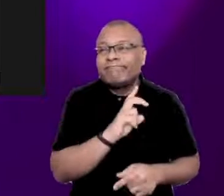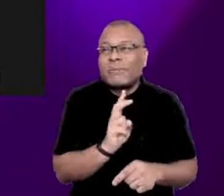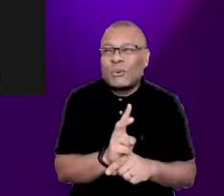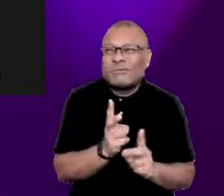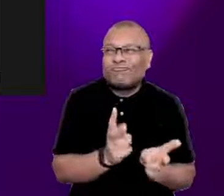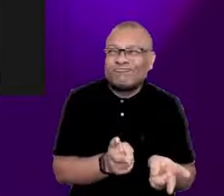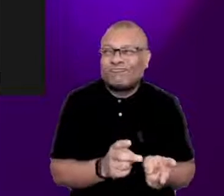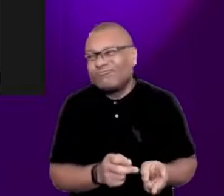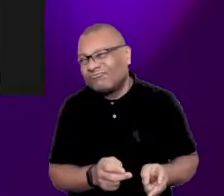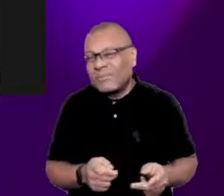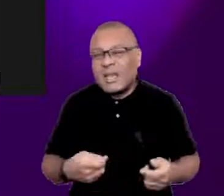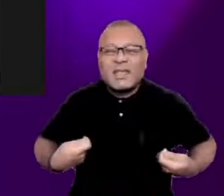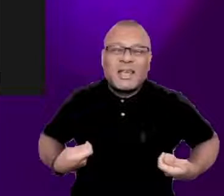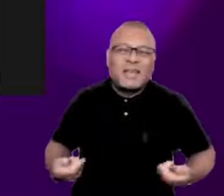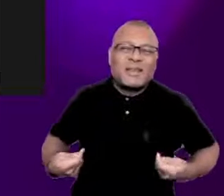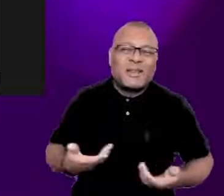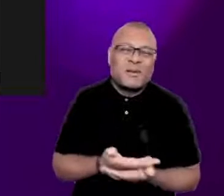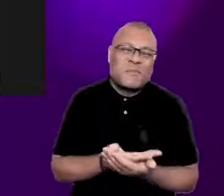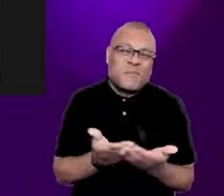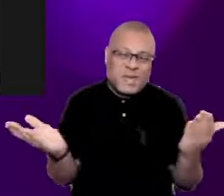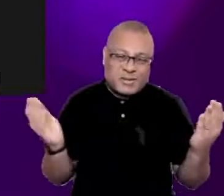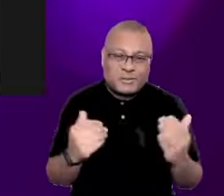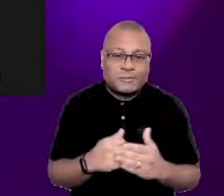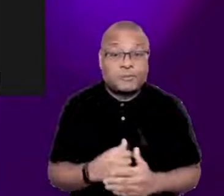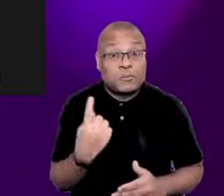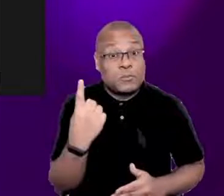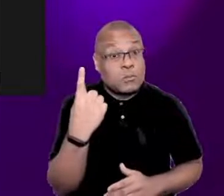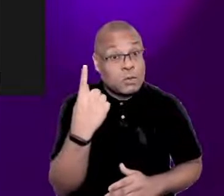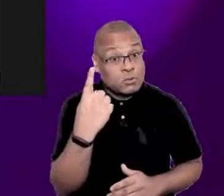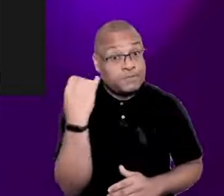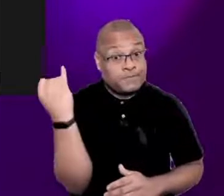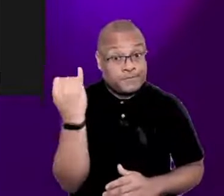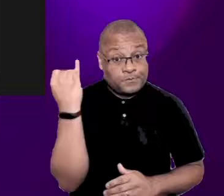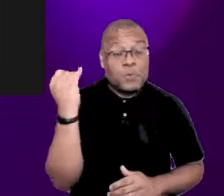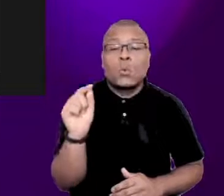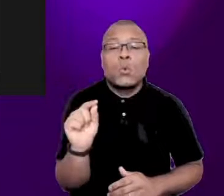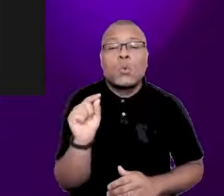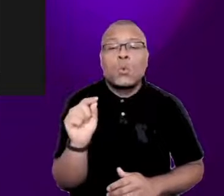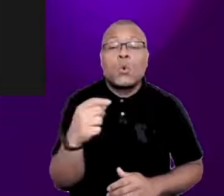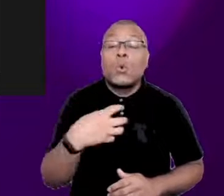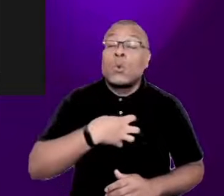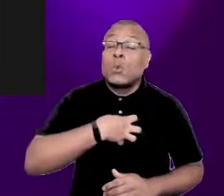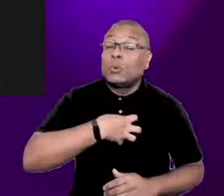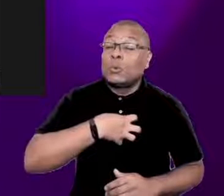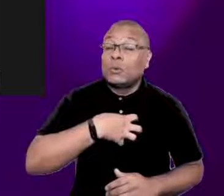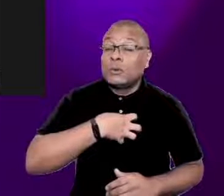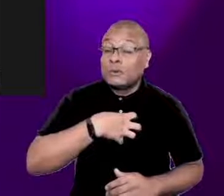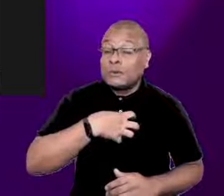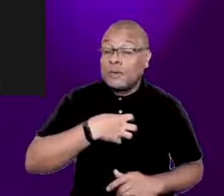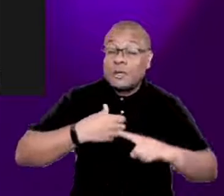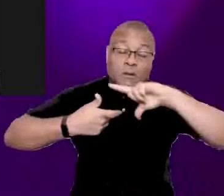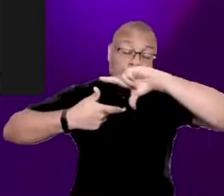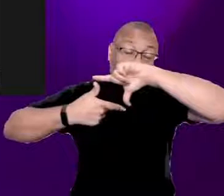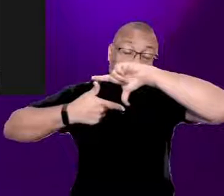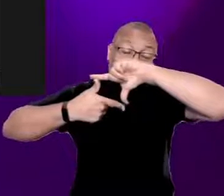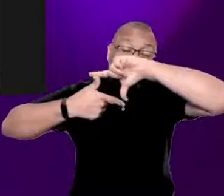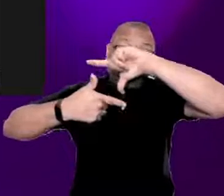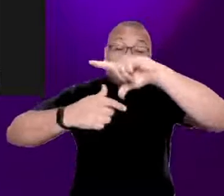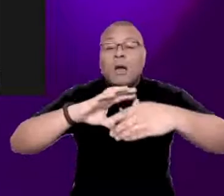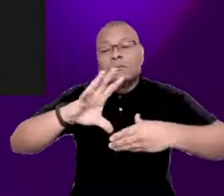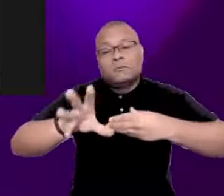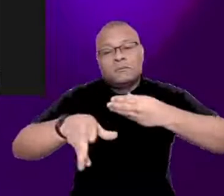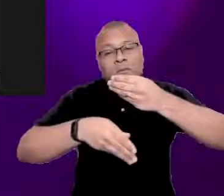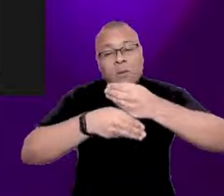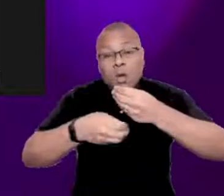gente gera desperdício. Mas tem um ponto muito importante que é a forma como nós, tradicionalmente, incorporamos